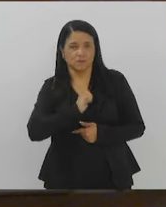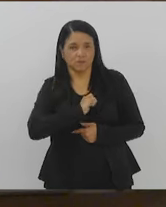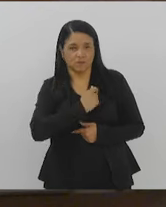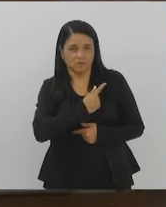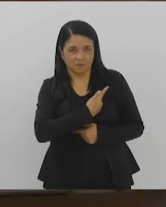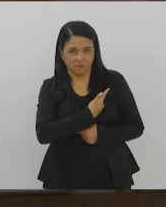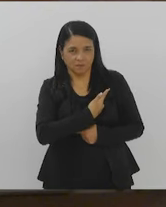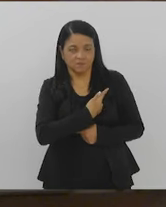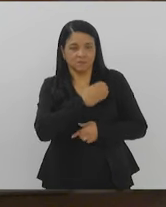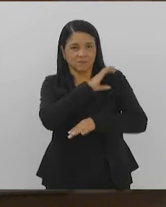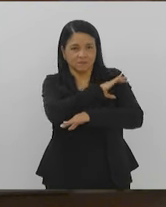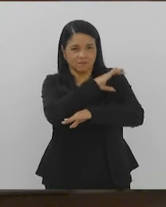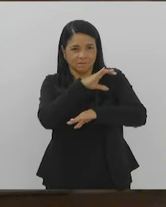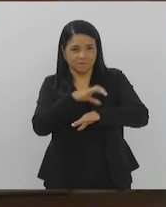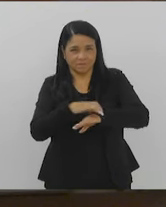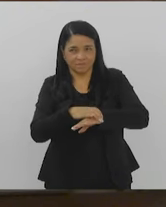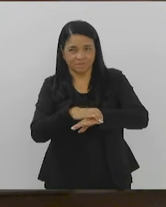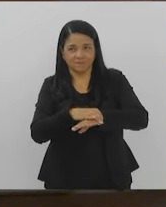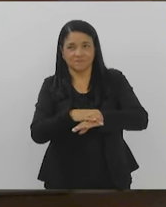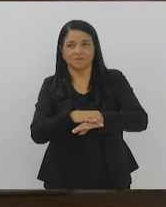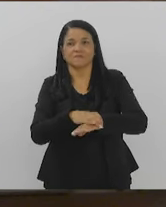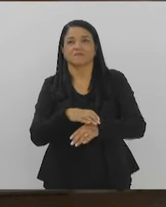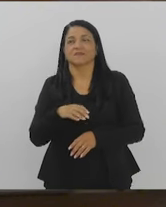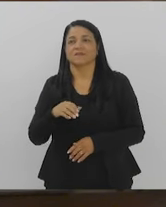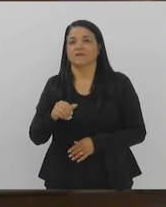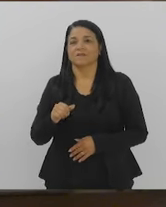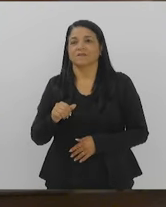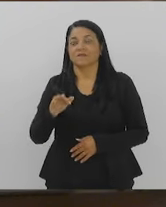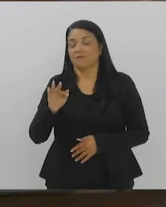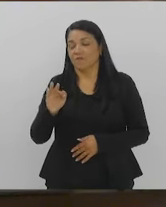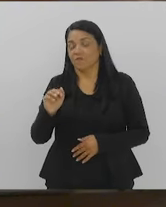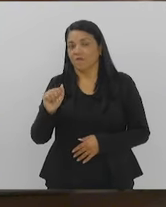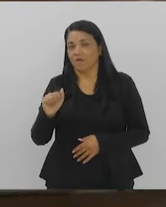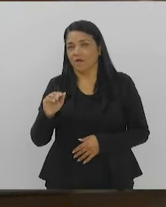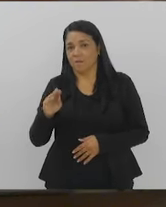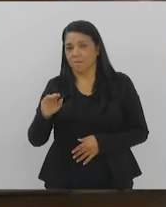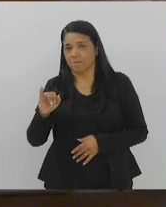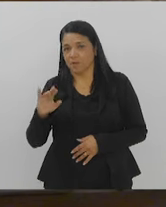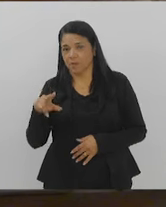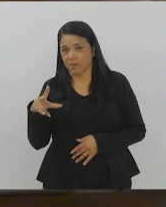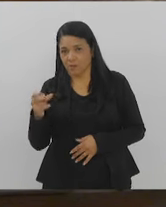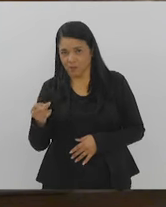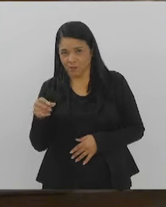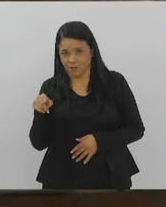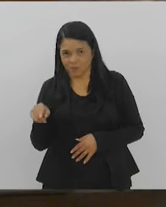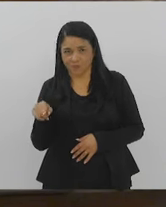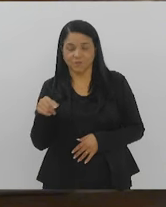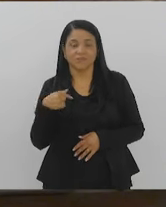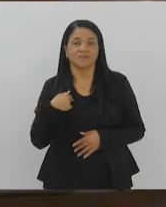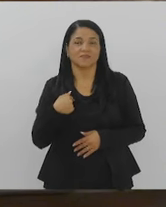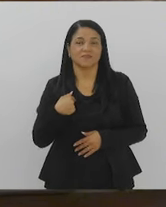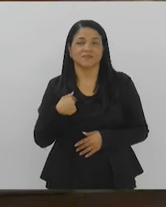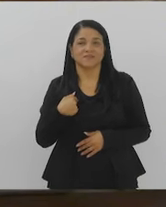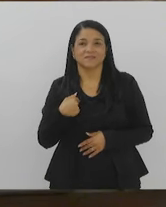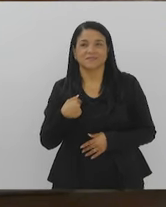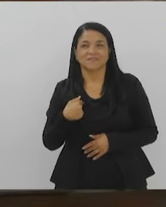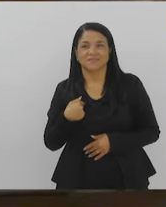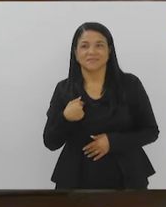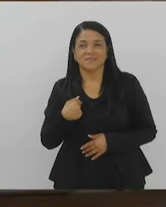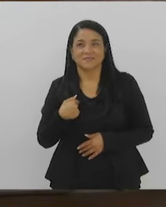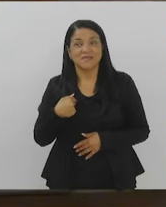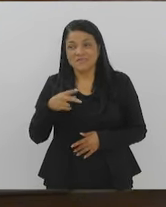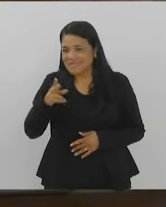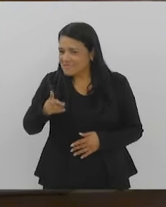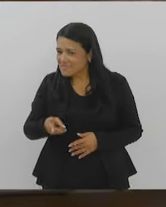Deus Aviva, Fabinho. O pastor Fabinho, obrigado. Ele não deixaria de vir de jeito nenhum,